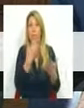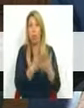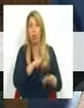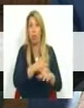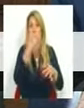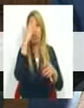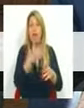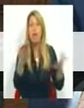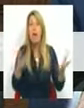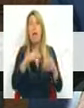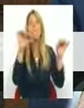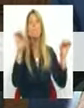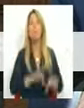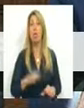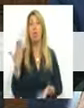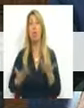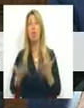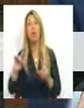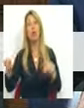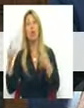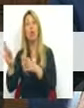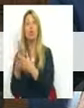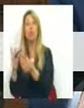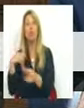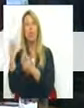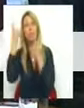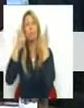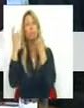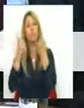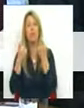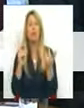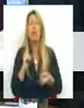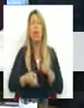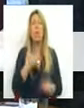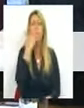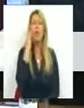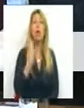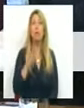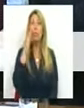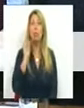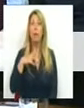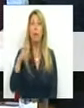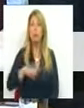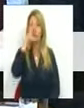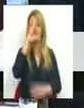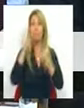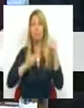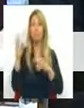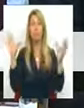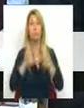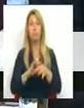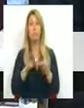manifestamente pior que a solução que estávamos a preconizar. Qual foi a postura do Banco de Portugal e do Ministério das Finanças